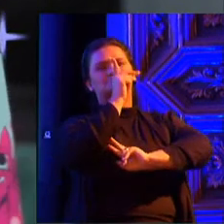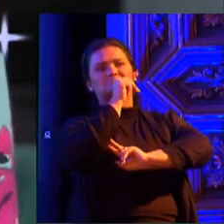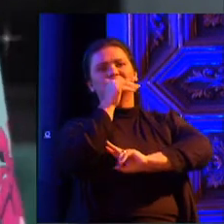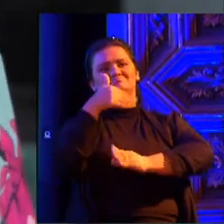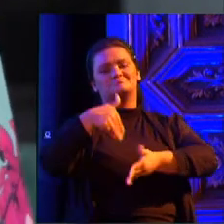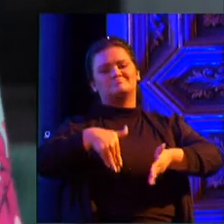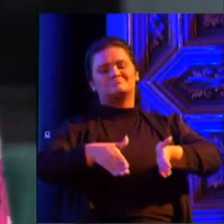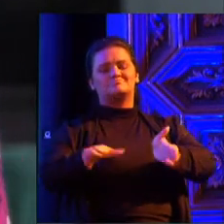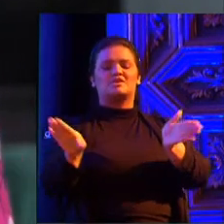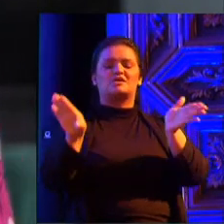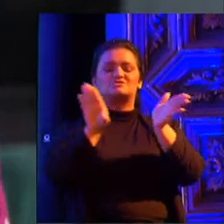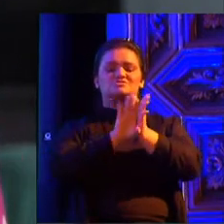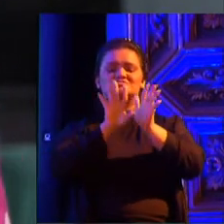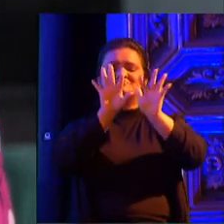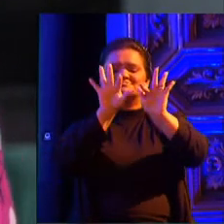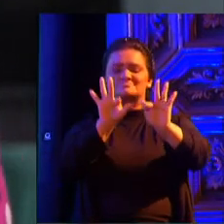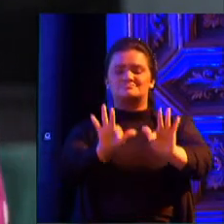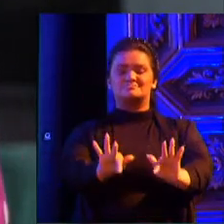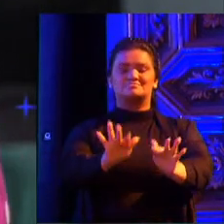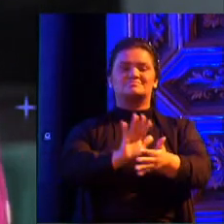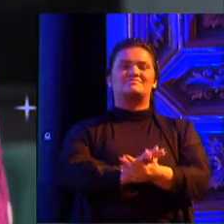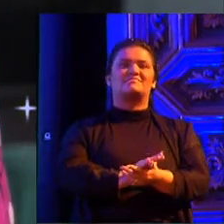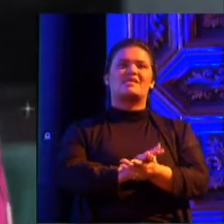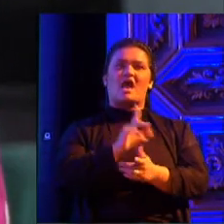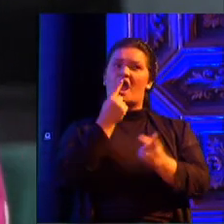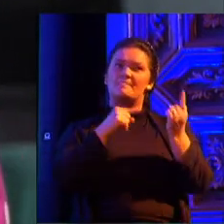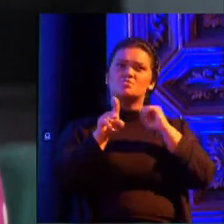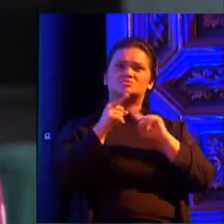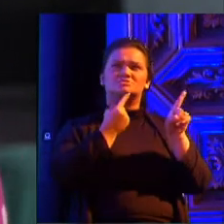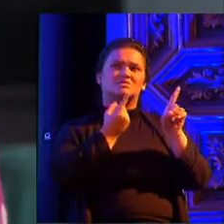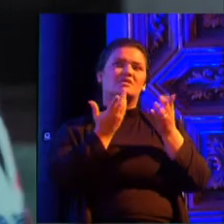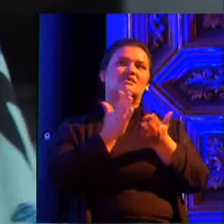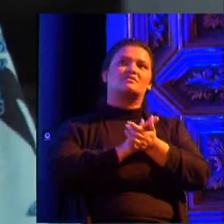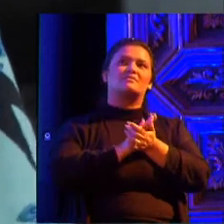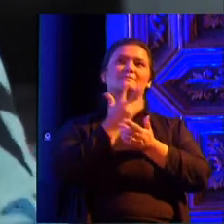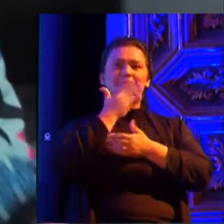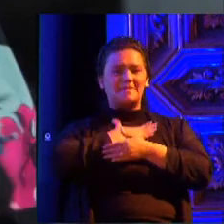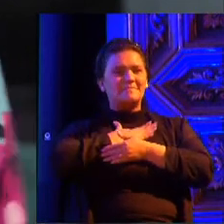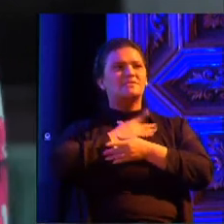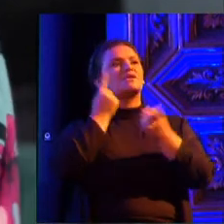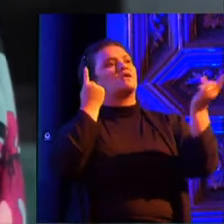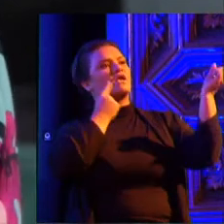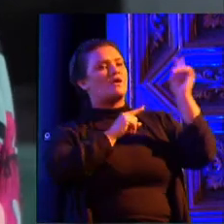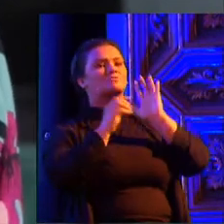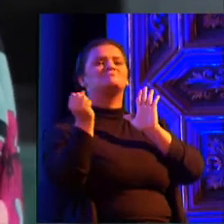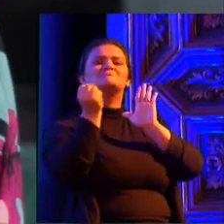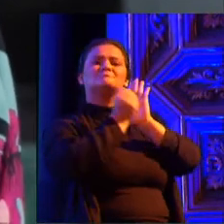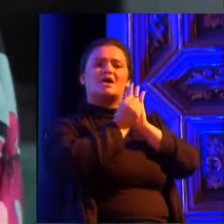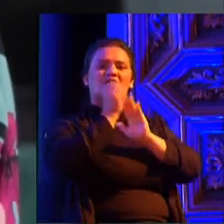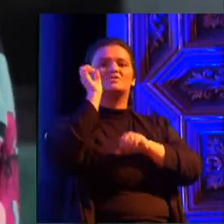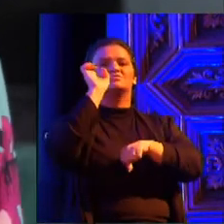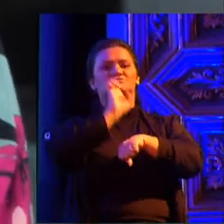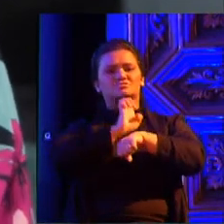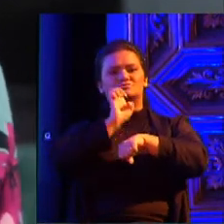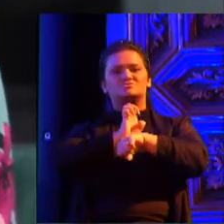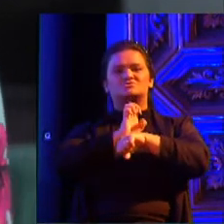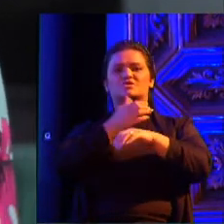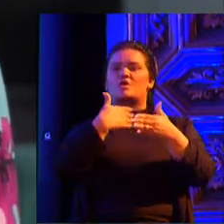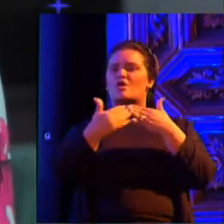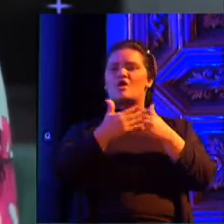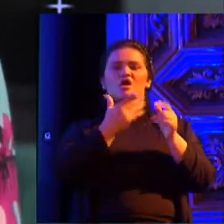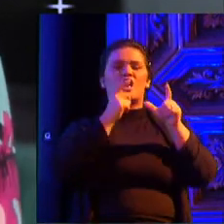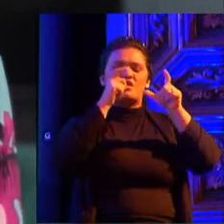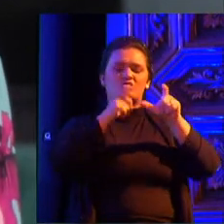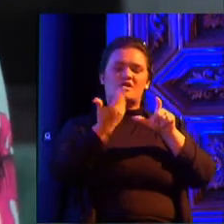nós chegamos ao fim. Essa canção é um hino, aqui no estado, em qualquer lugar que eu